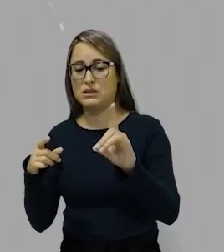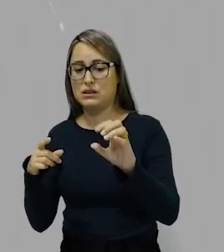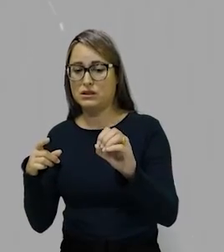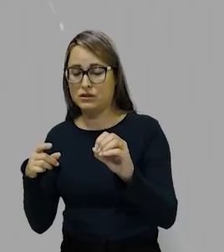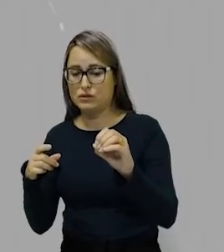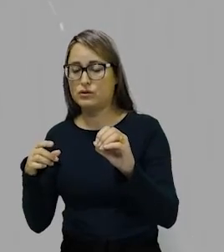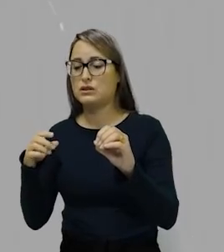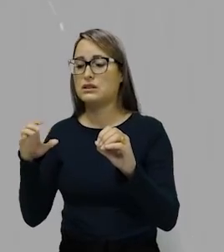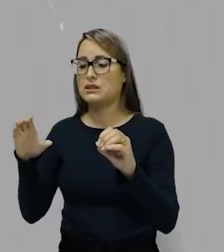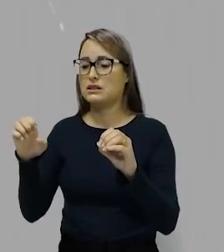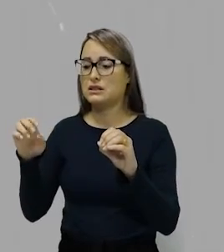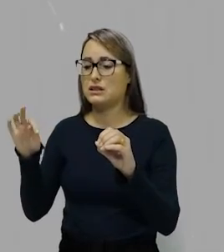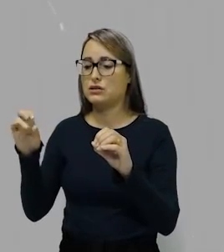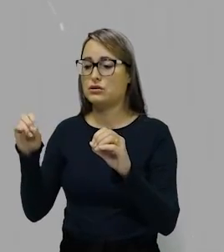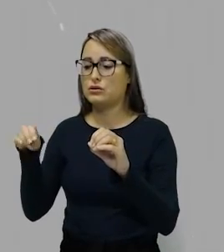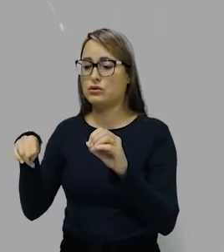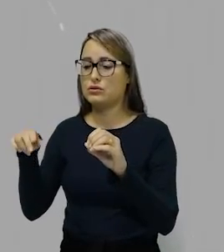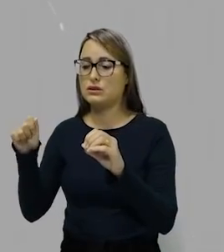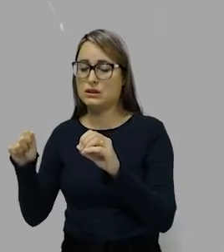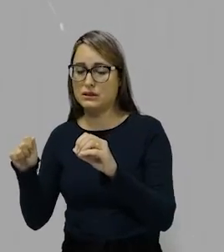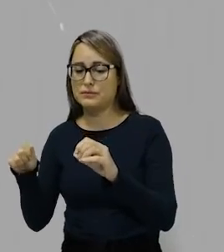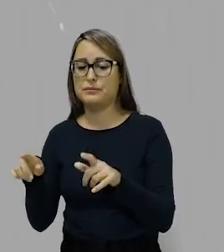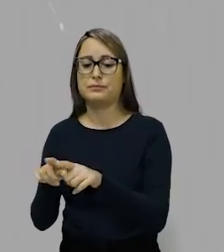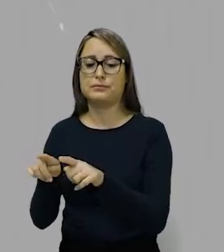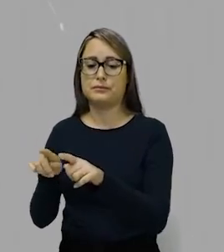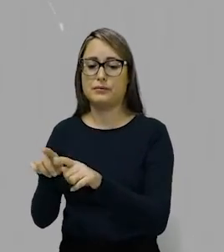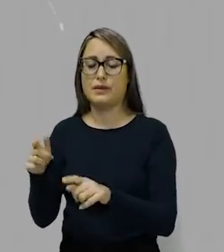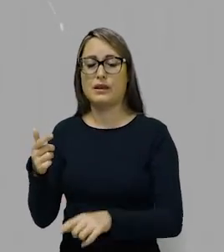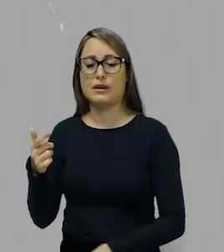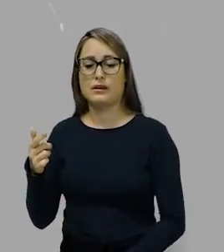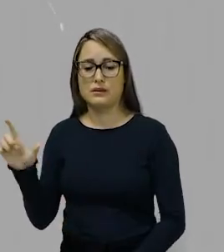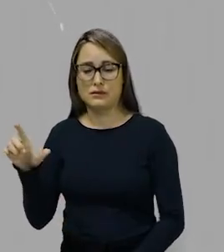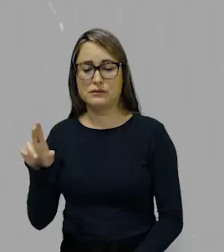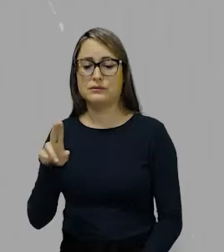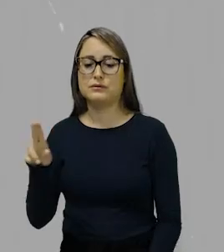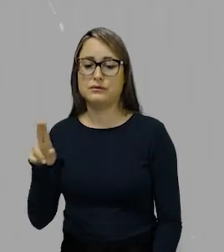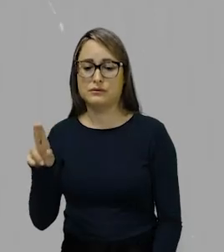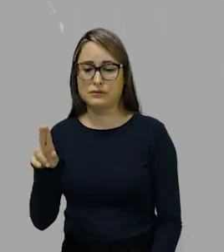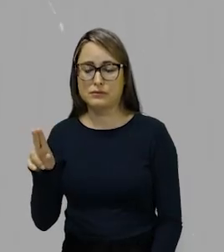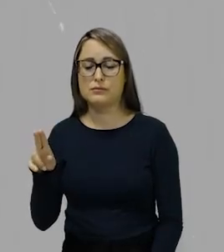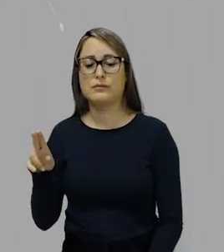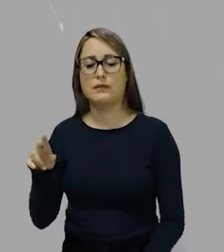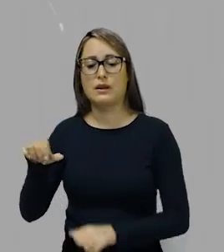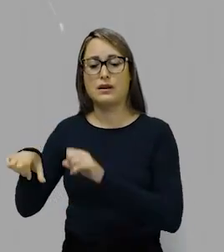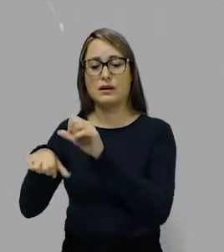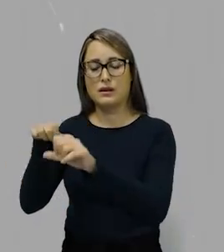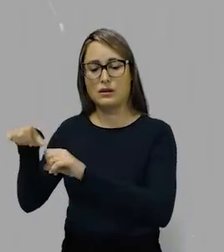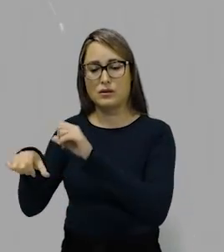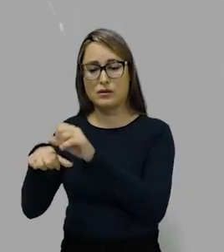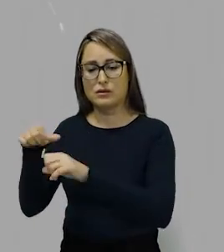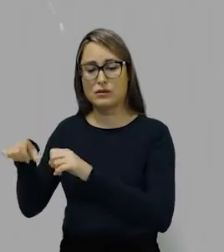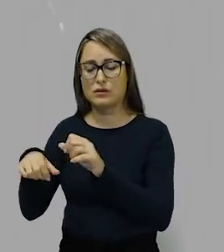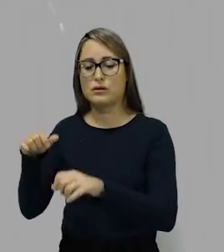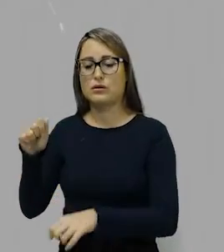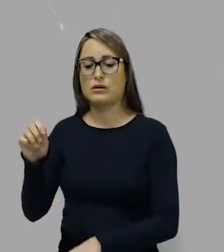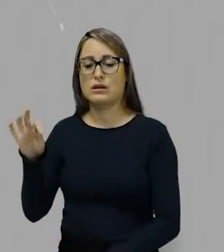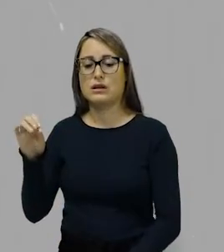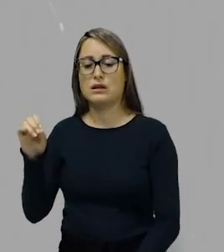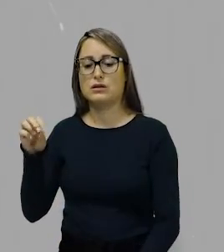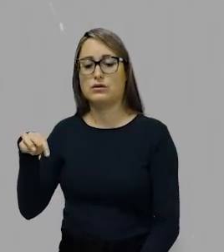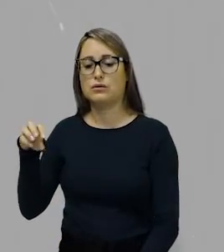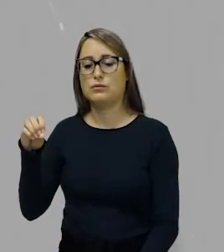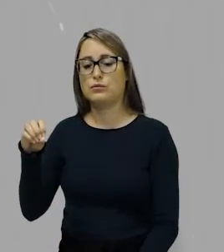Nós temos a metameria, que no caso vai mudar a posição do heteroátomo, aquele átomo diferente do